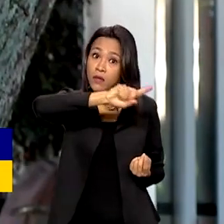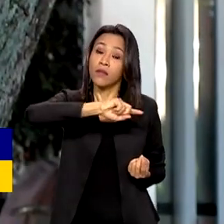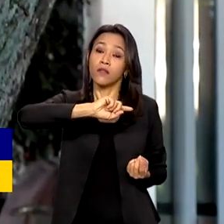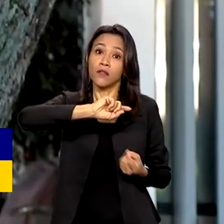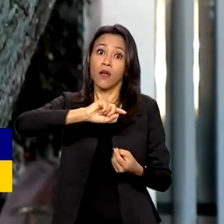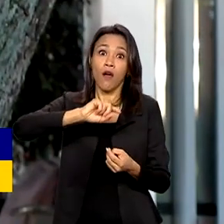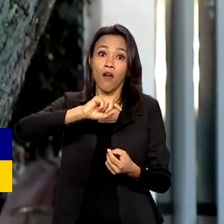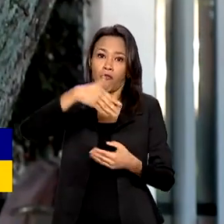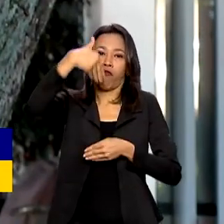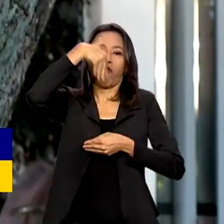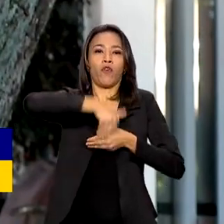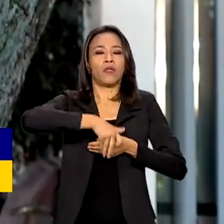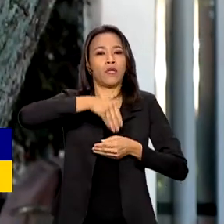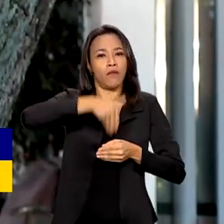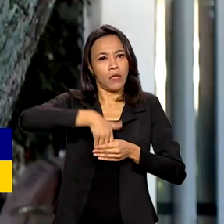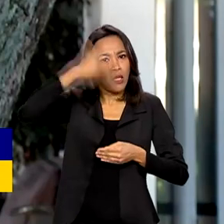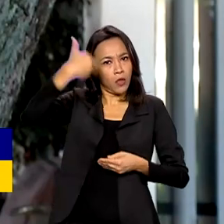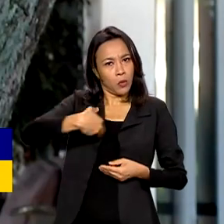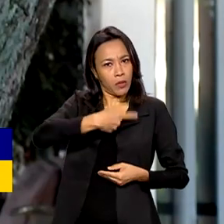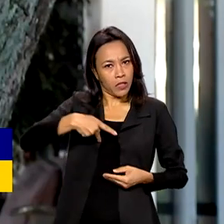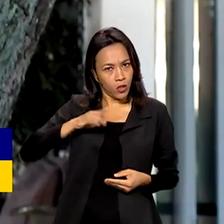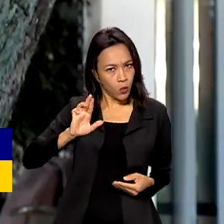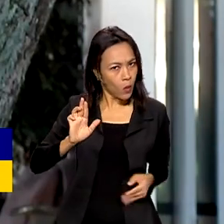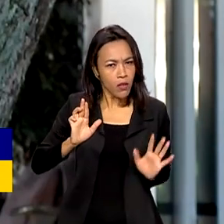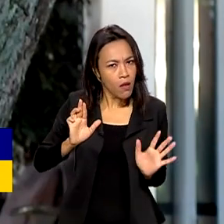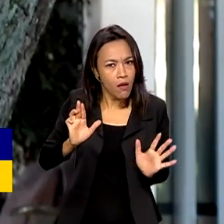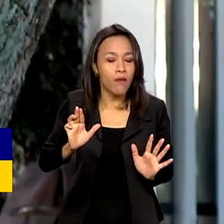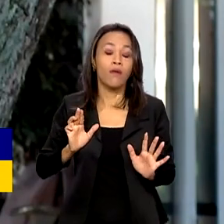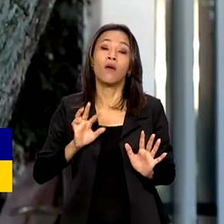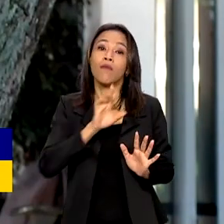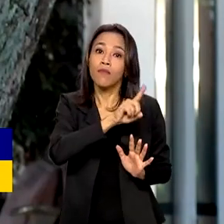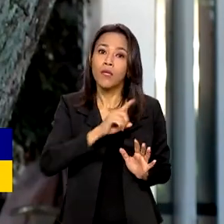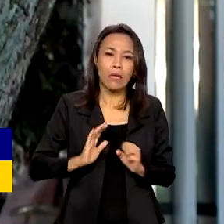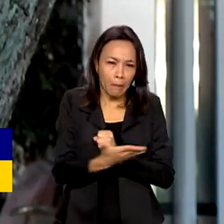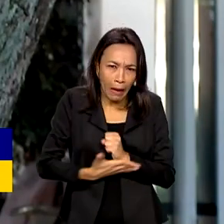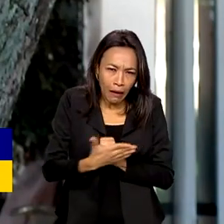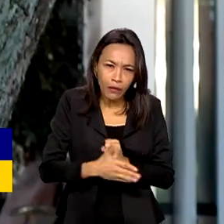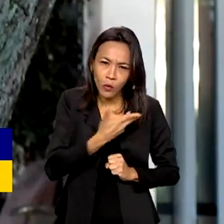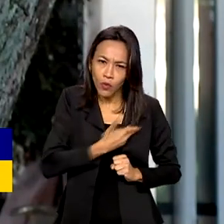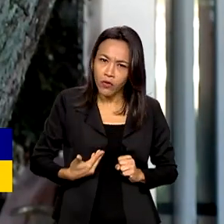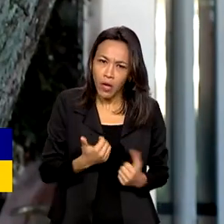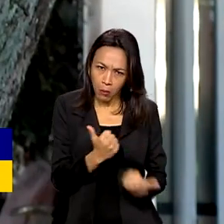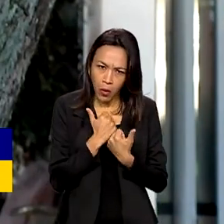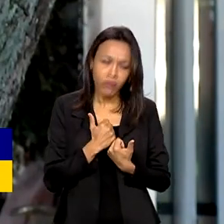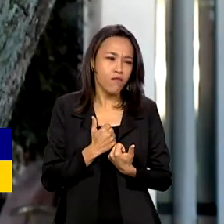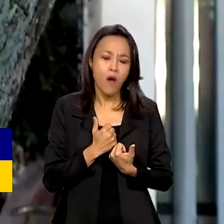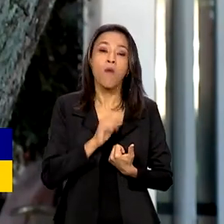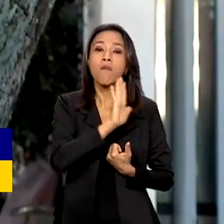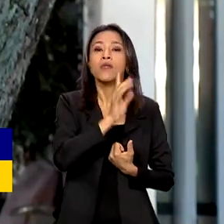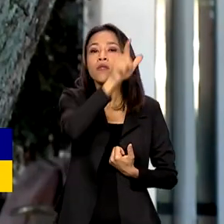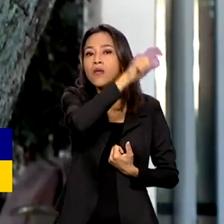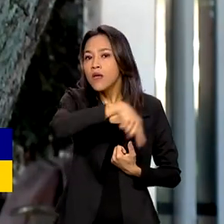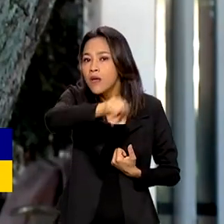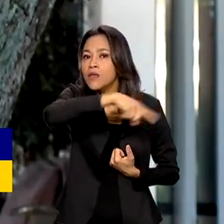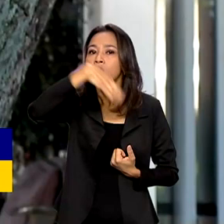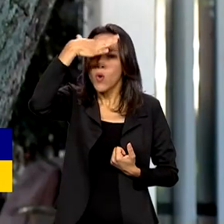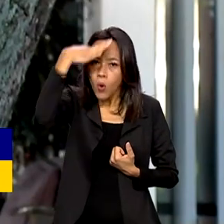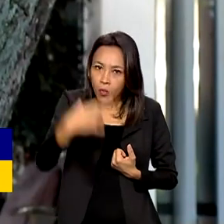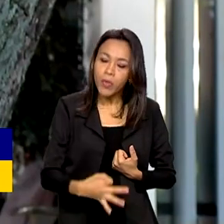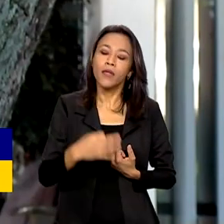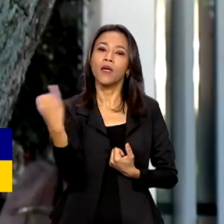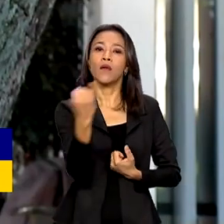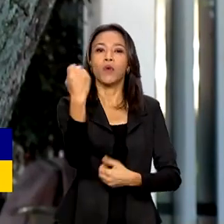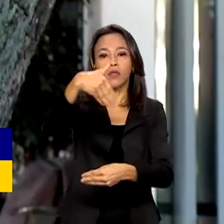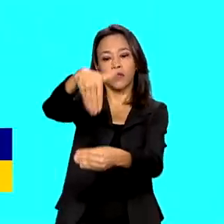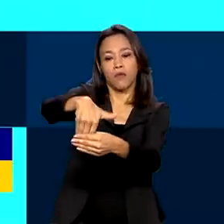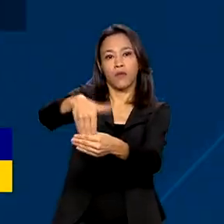no presidente Lula não necessariamente sejam da base do governo mas compreendem a importância da